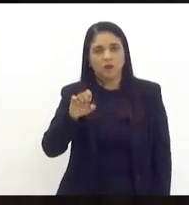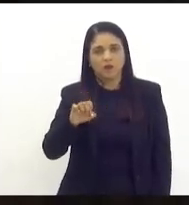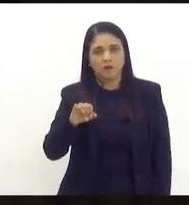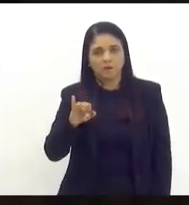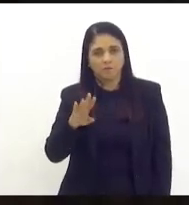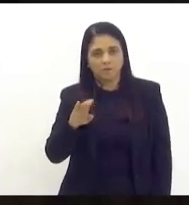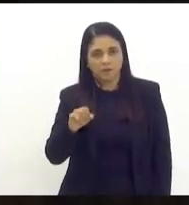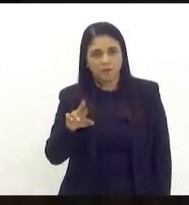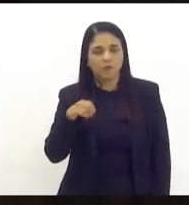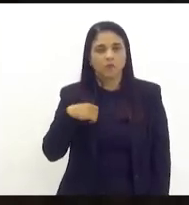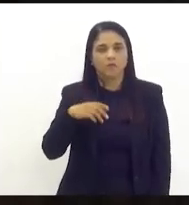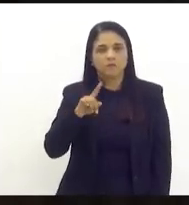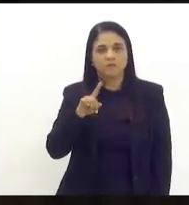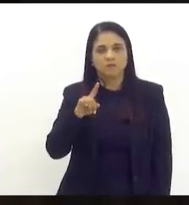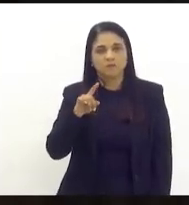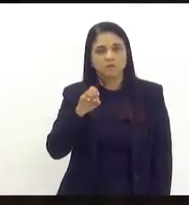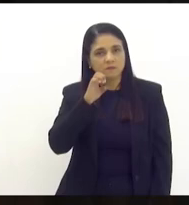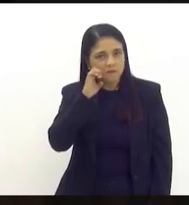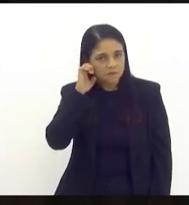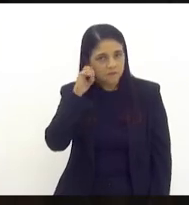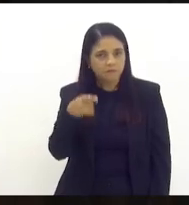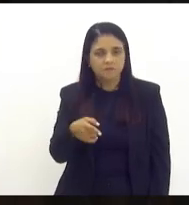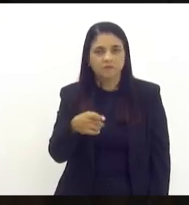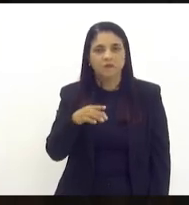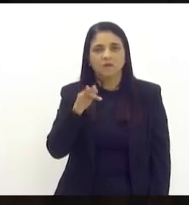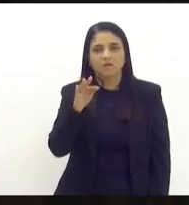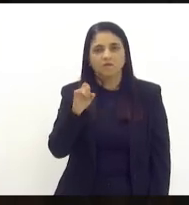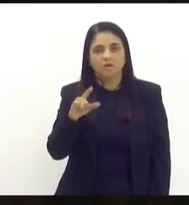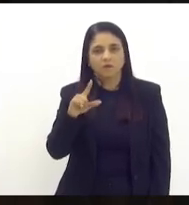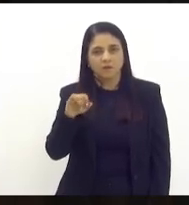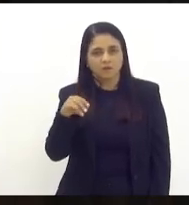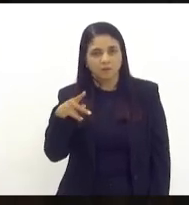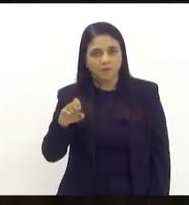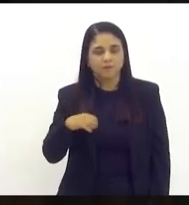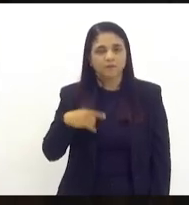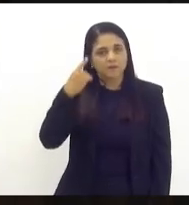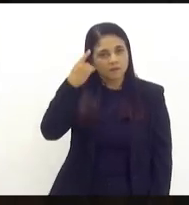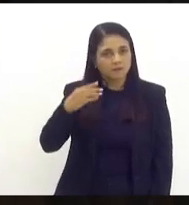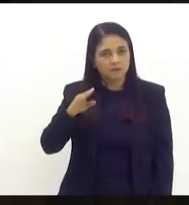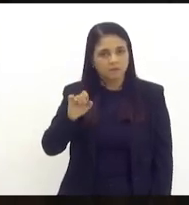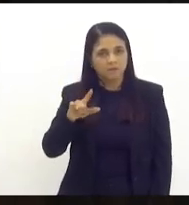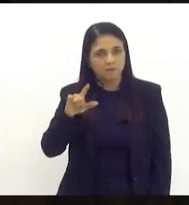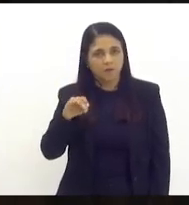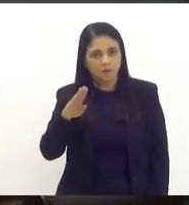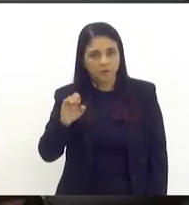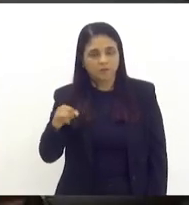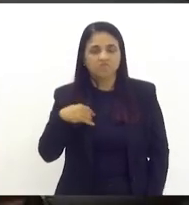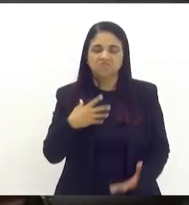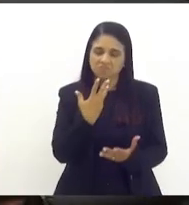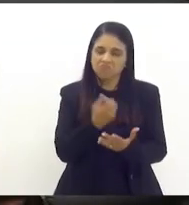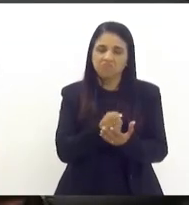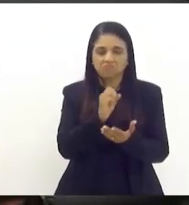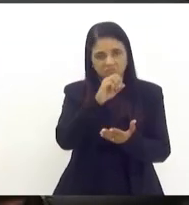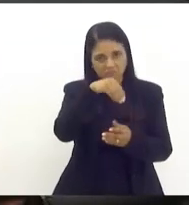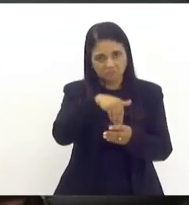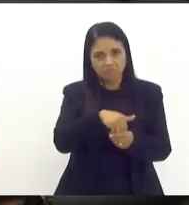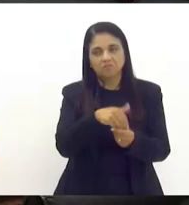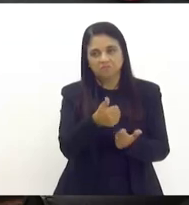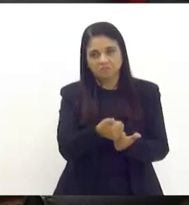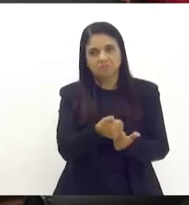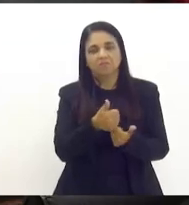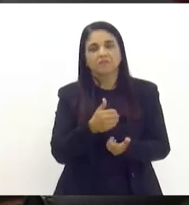Célia Jordão Felipe Soares Dani Balbi Presidente Muito